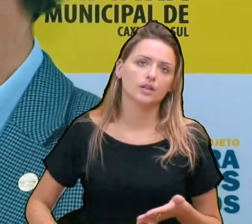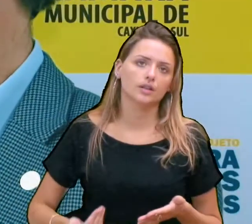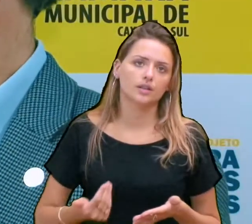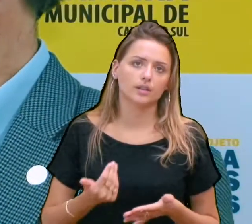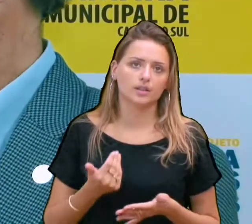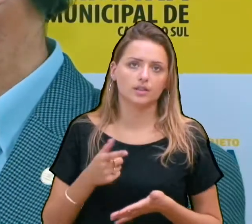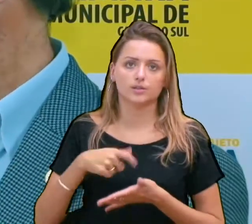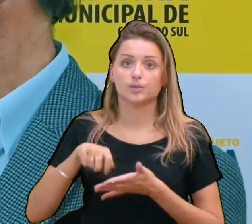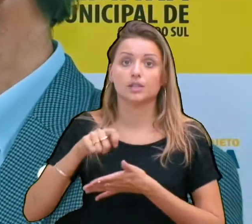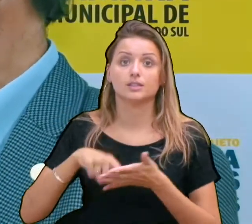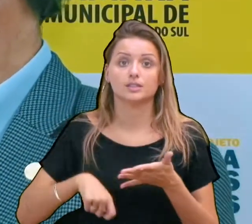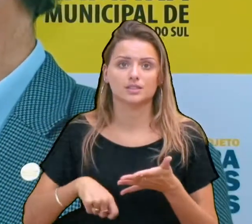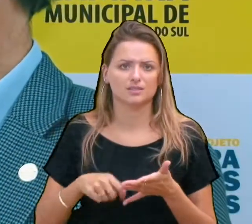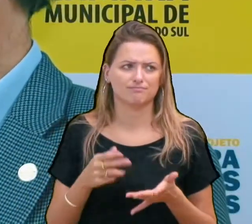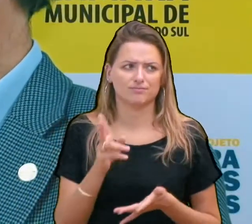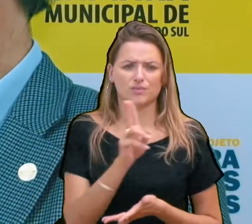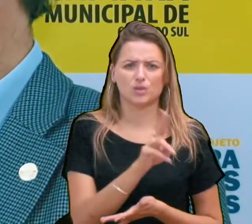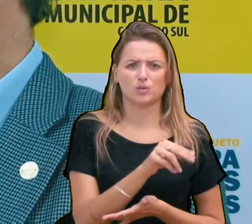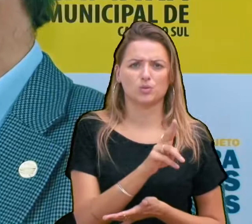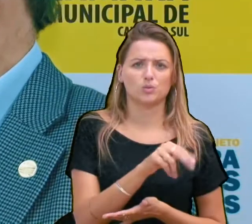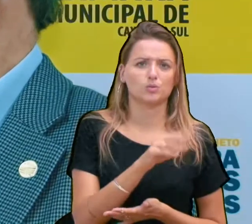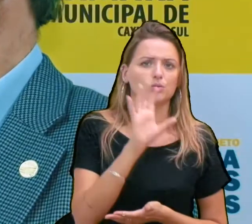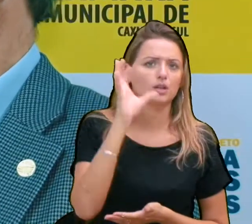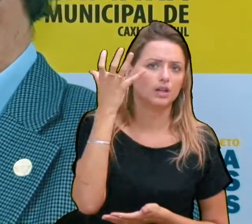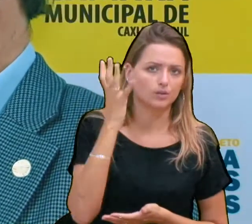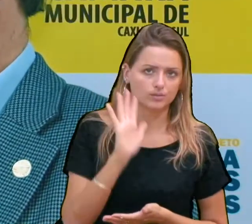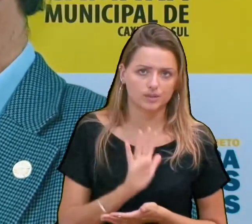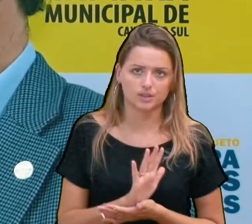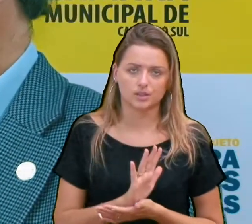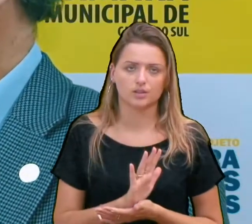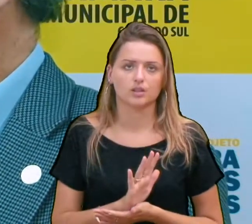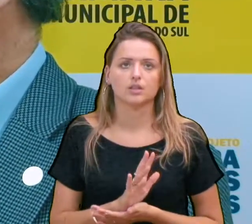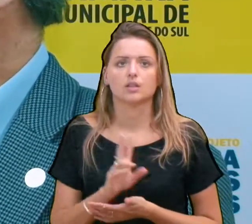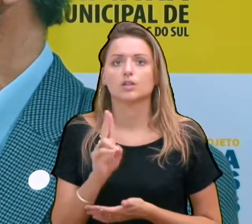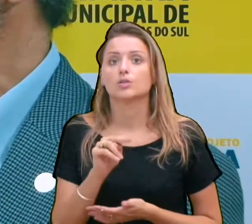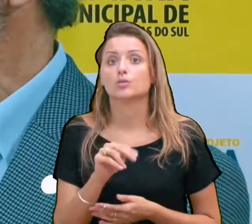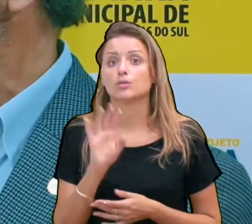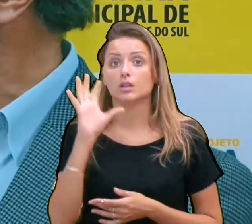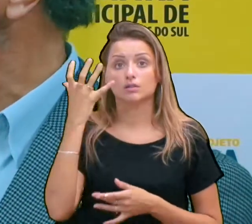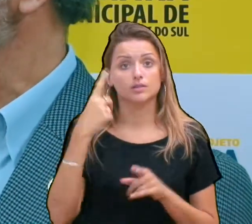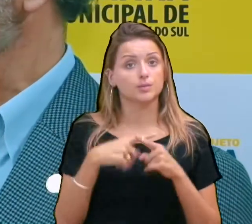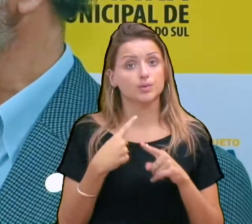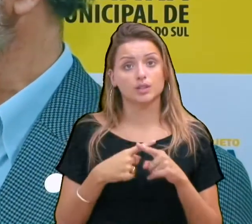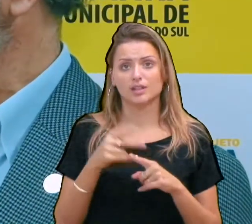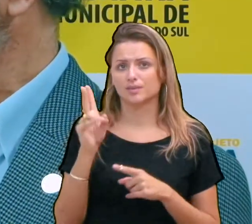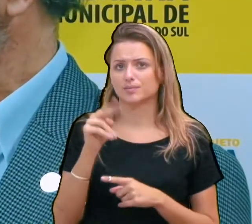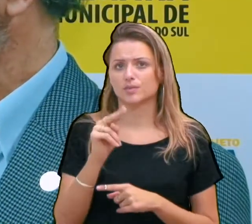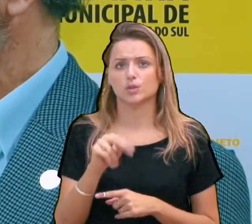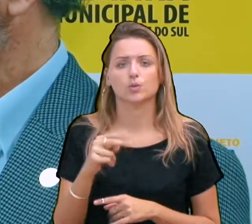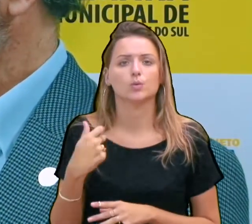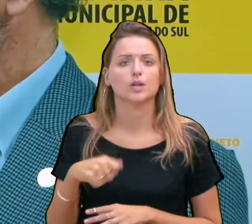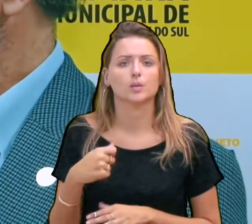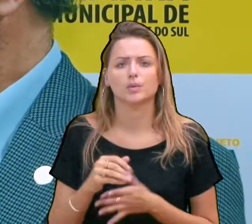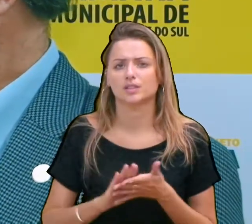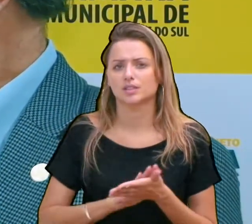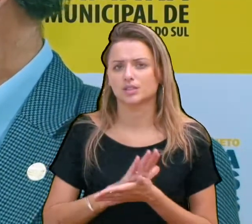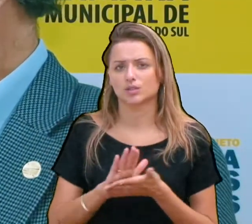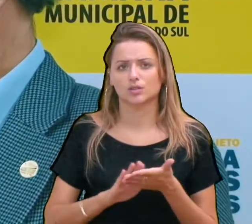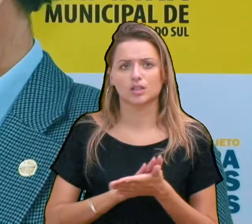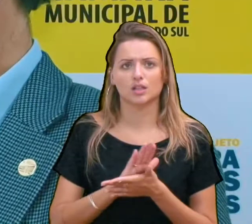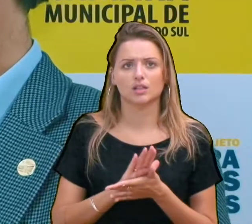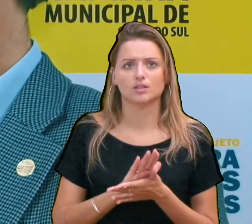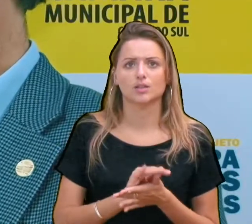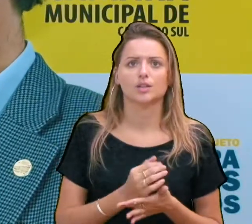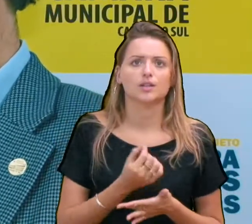Que o governador assine. Isso nunca foi feito por quê? Porque nunca precisou que um